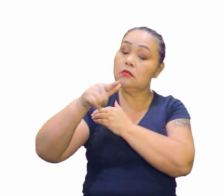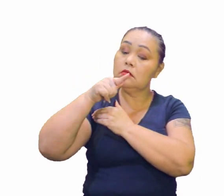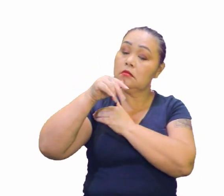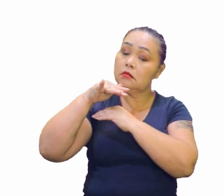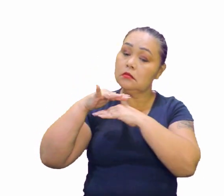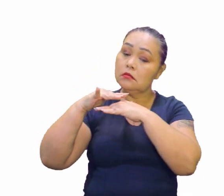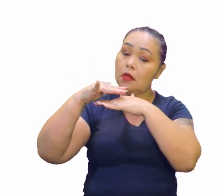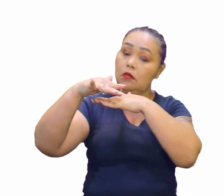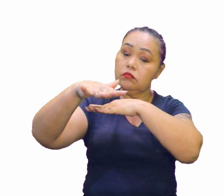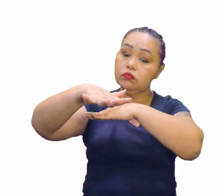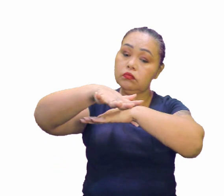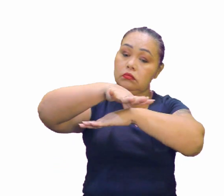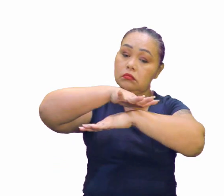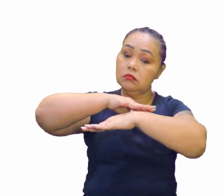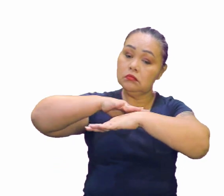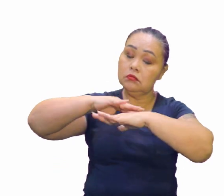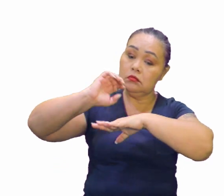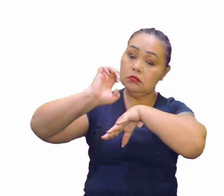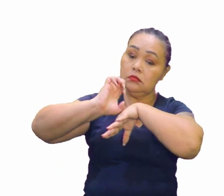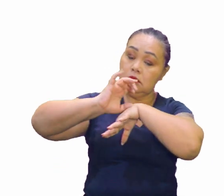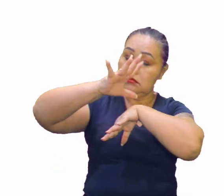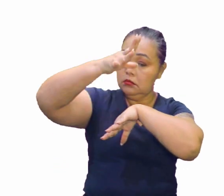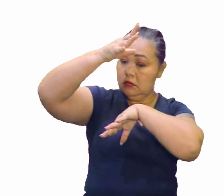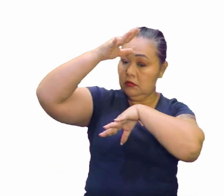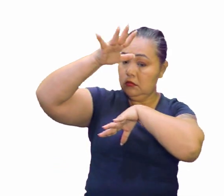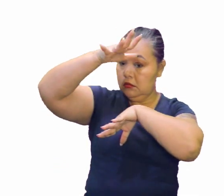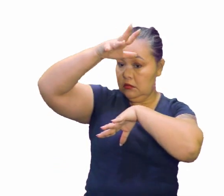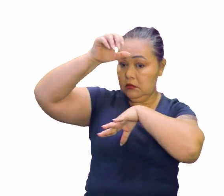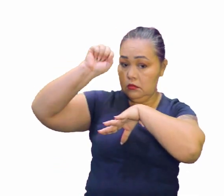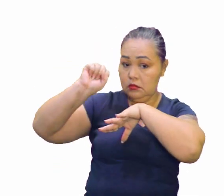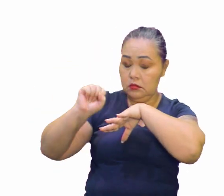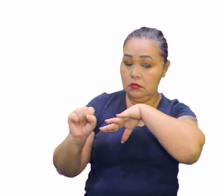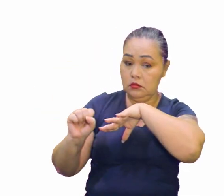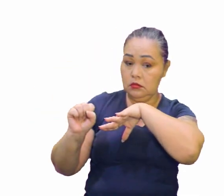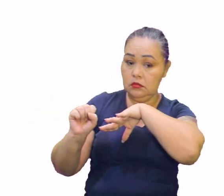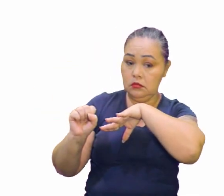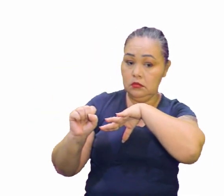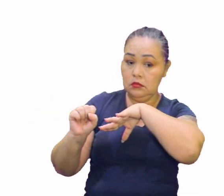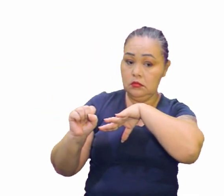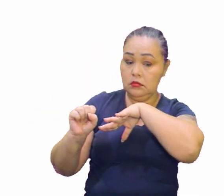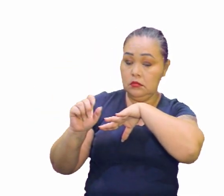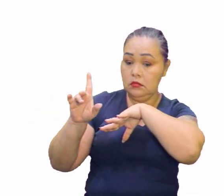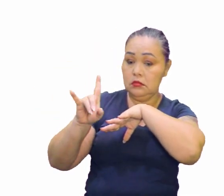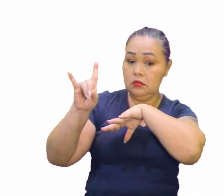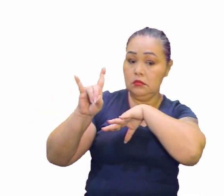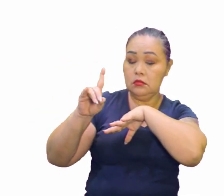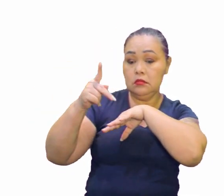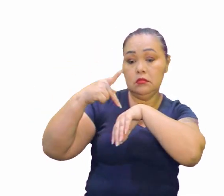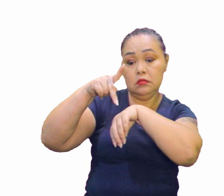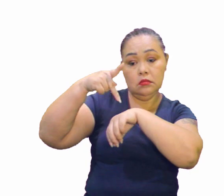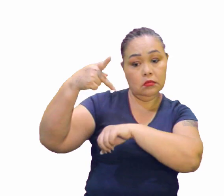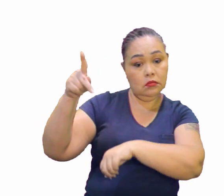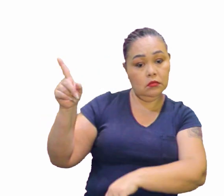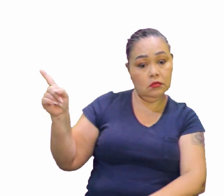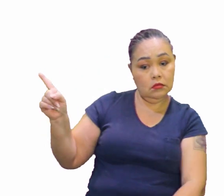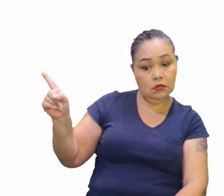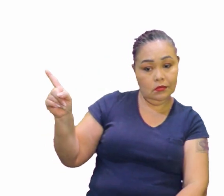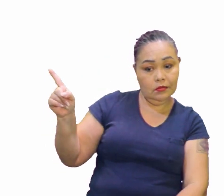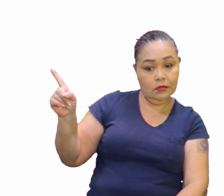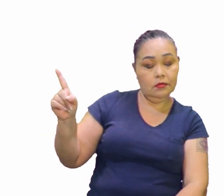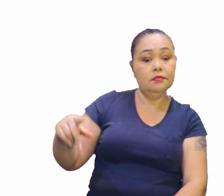ela abrange estado do Mato Grosso do Sul, Bolívia e Paraguai.